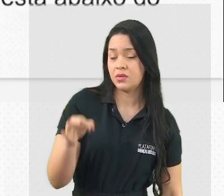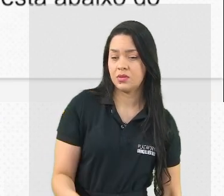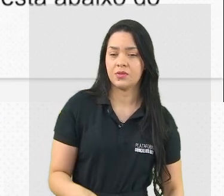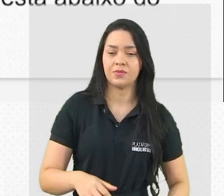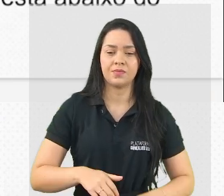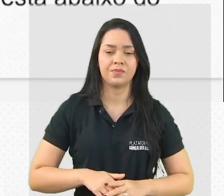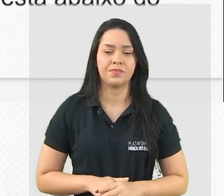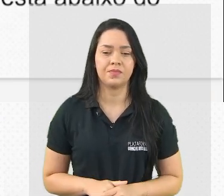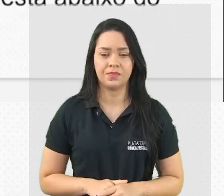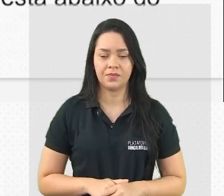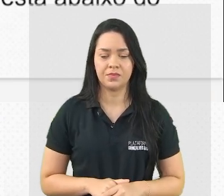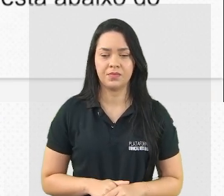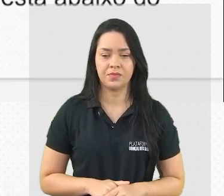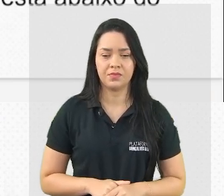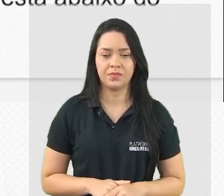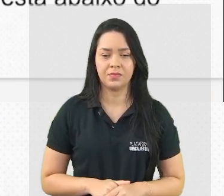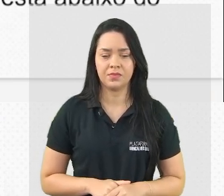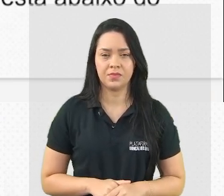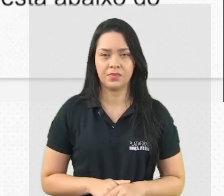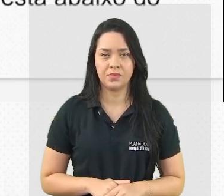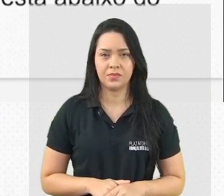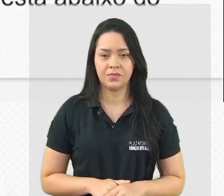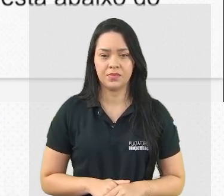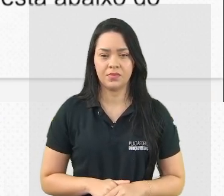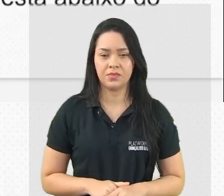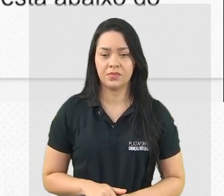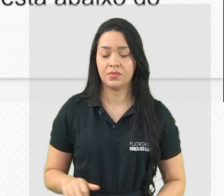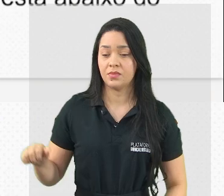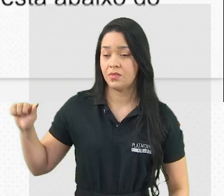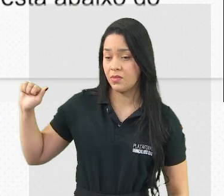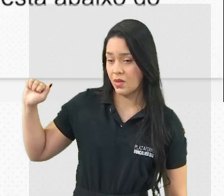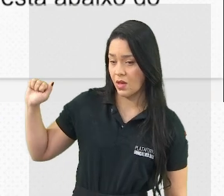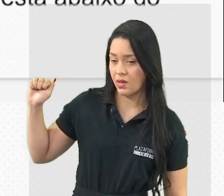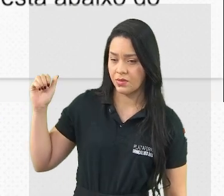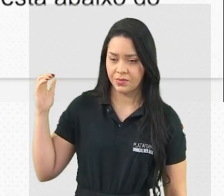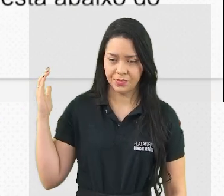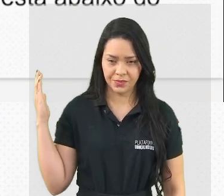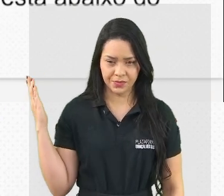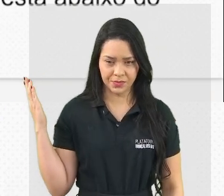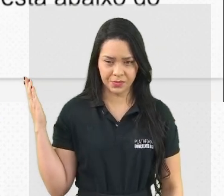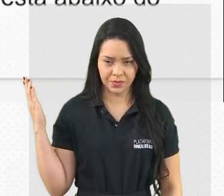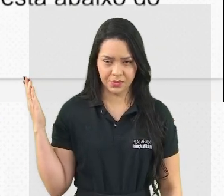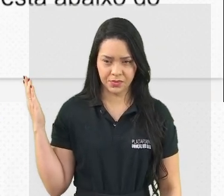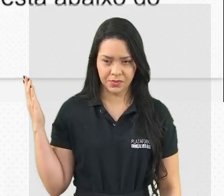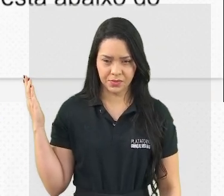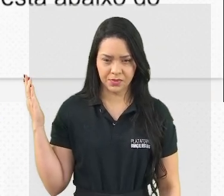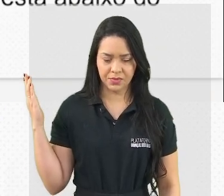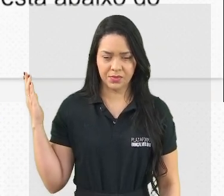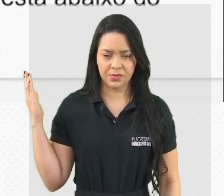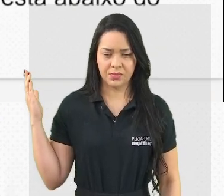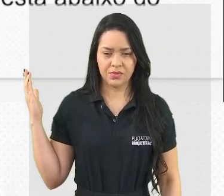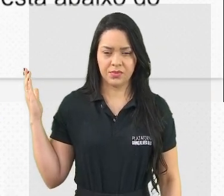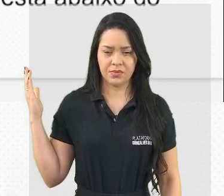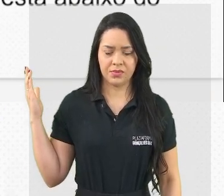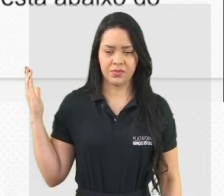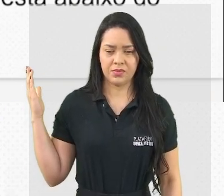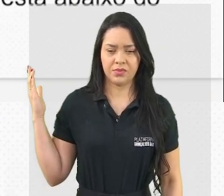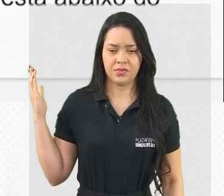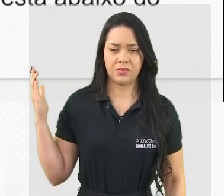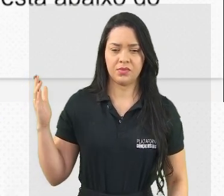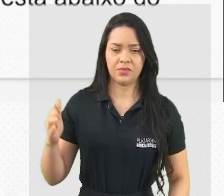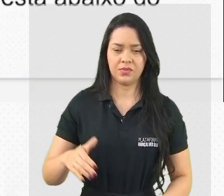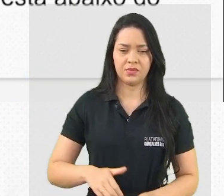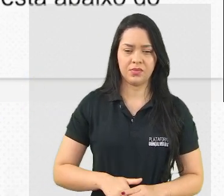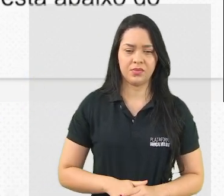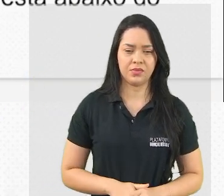Sobre esse tema, assinale a alternativa correta. A bulimia nervosa é caracterizada apenas por longos períodos de jejum sem episódios